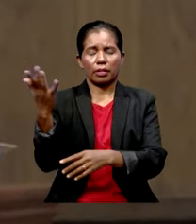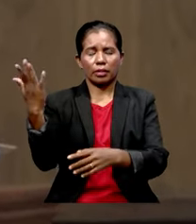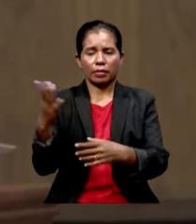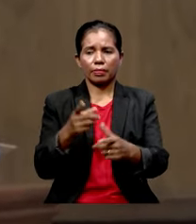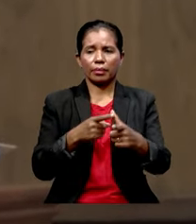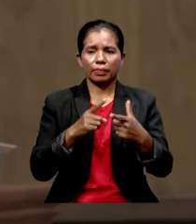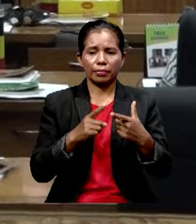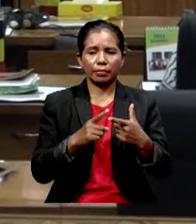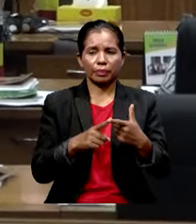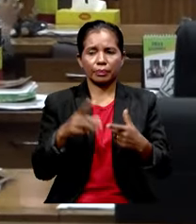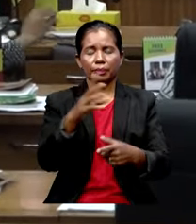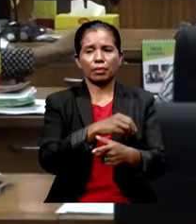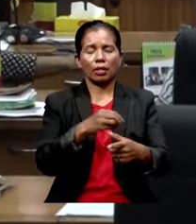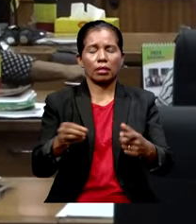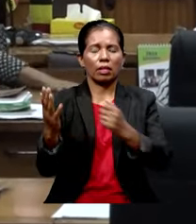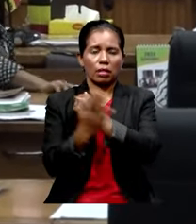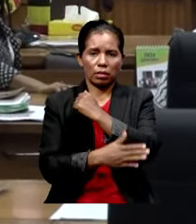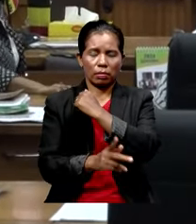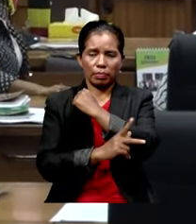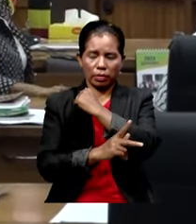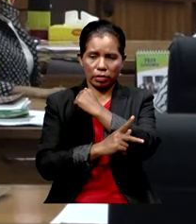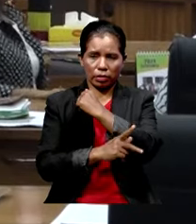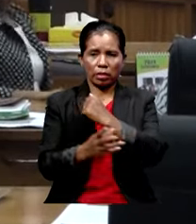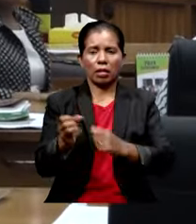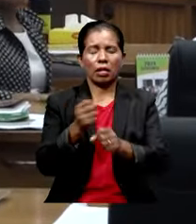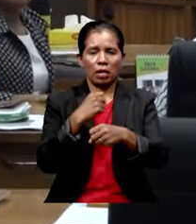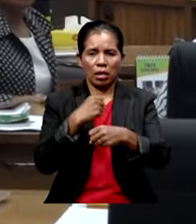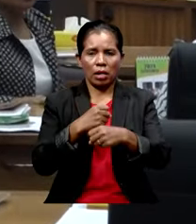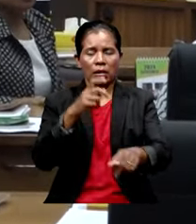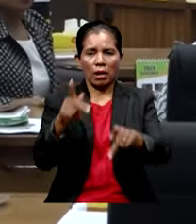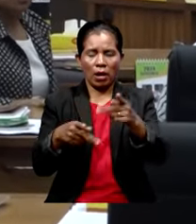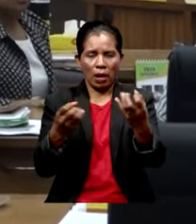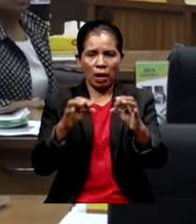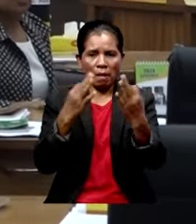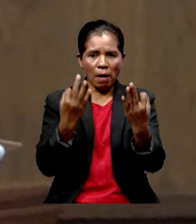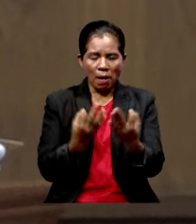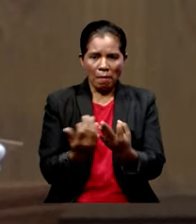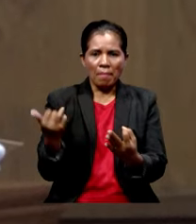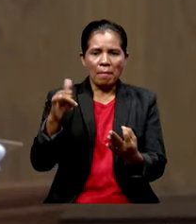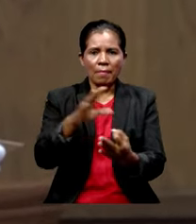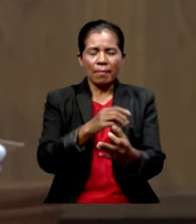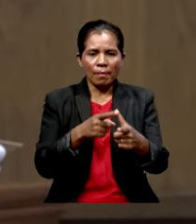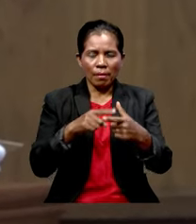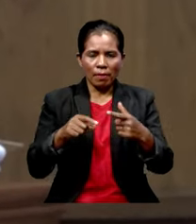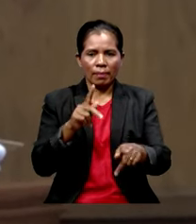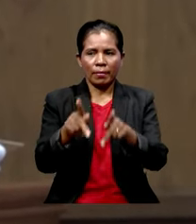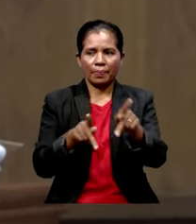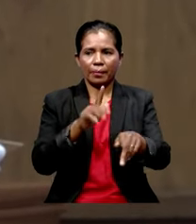várias regiões de Portugal resultaram deixando famílias enlutadas e